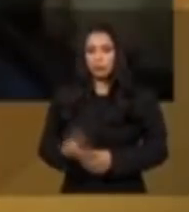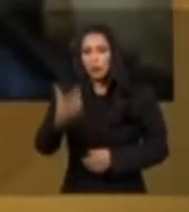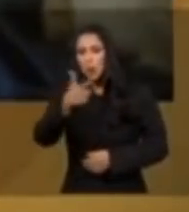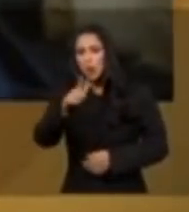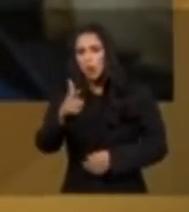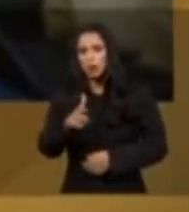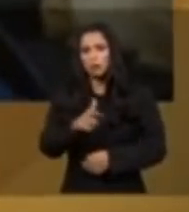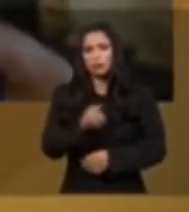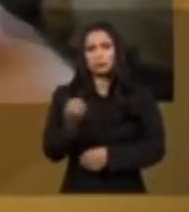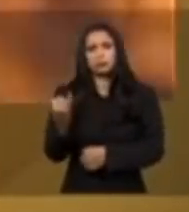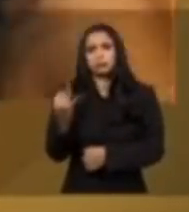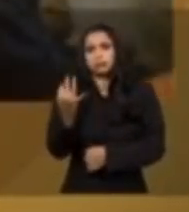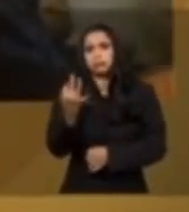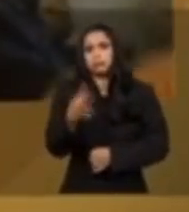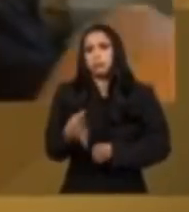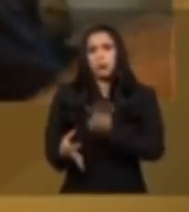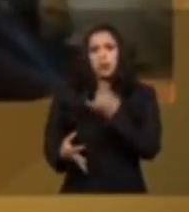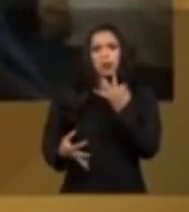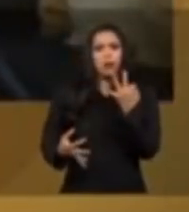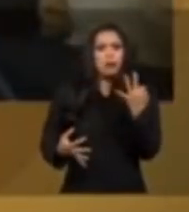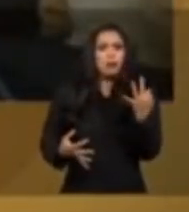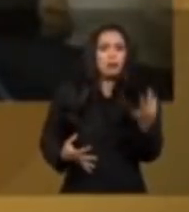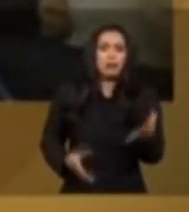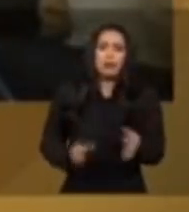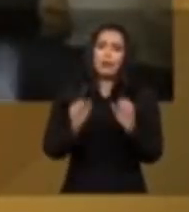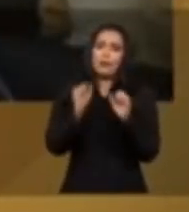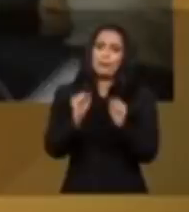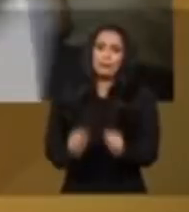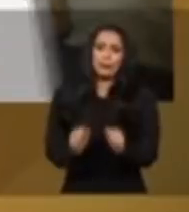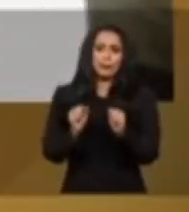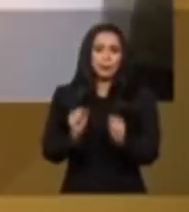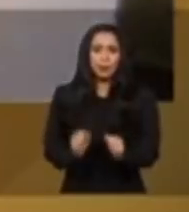outras inúmeras, eu poderia ficar aqui